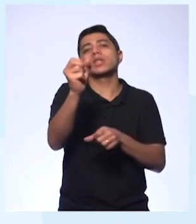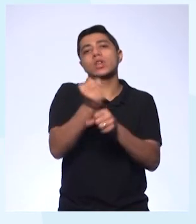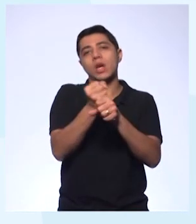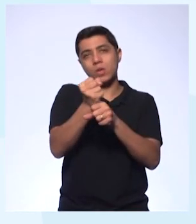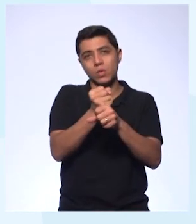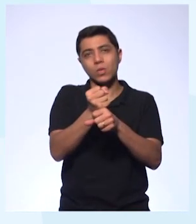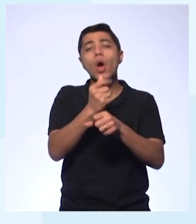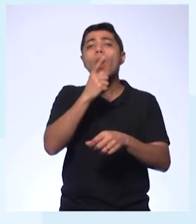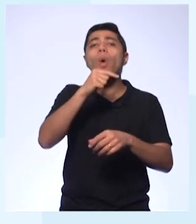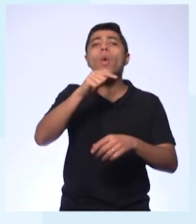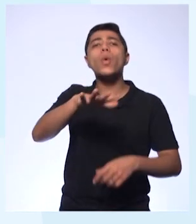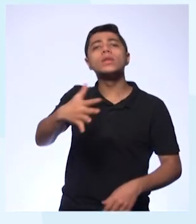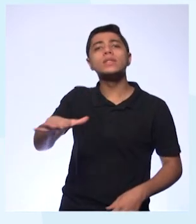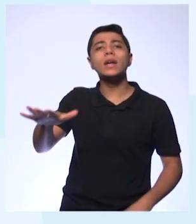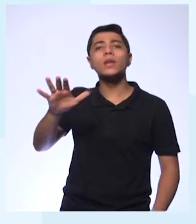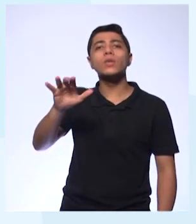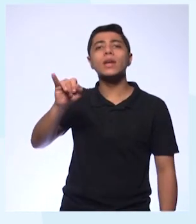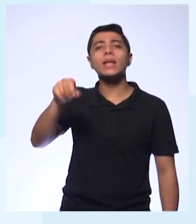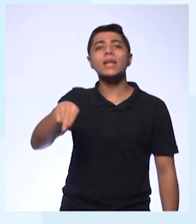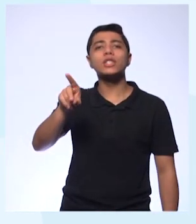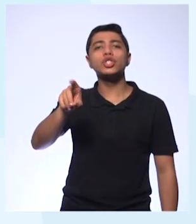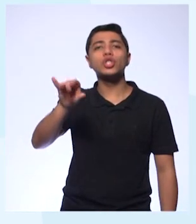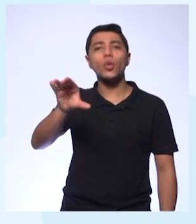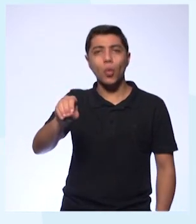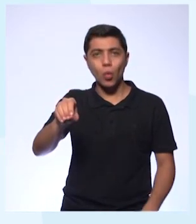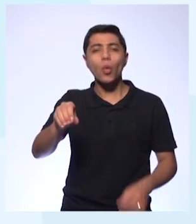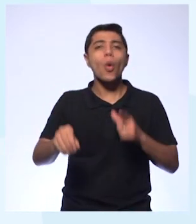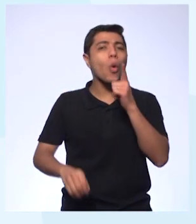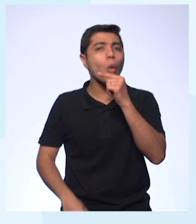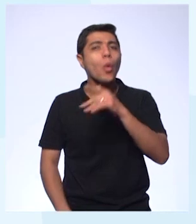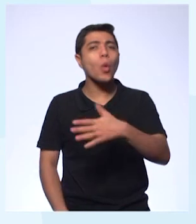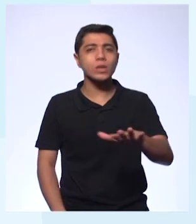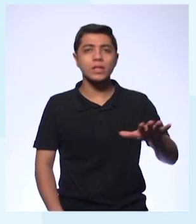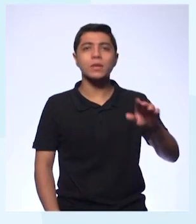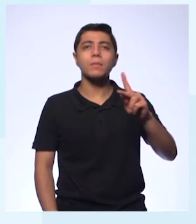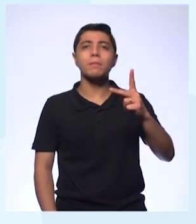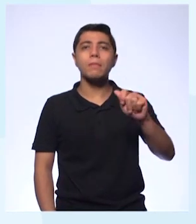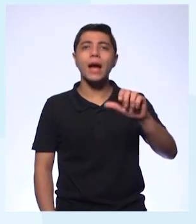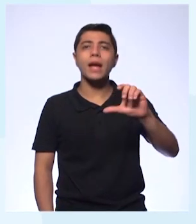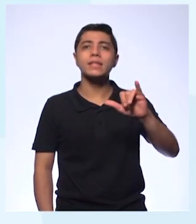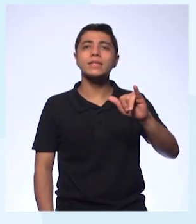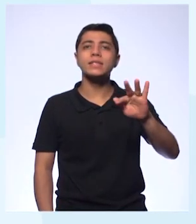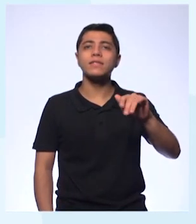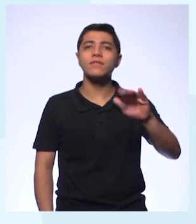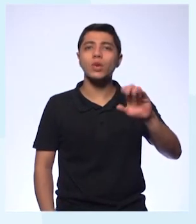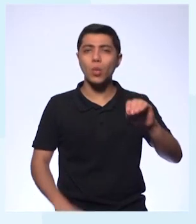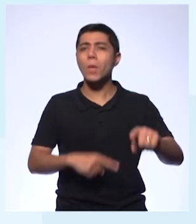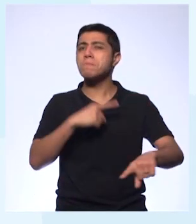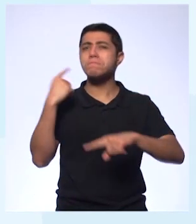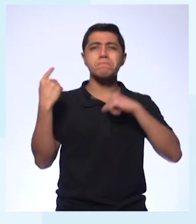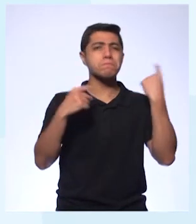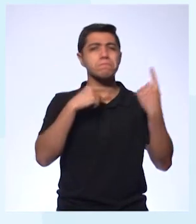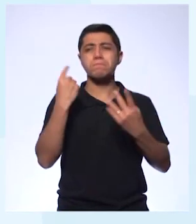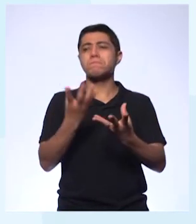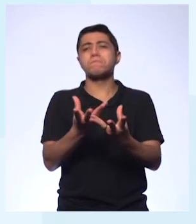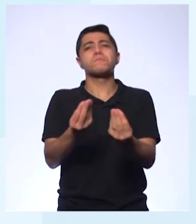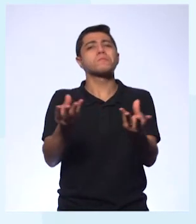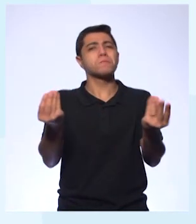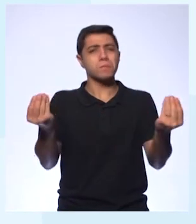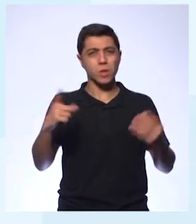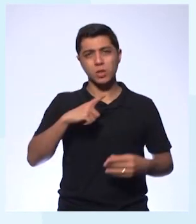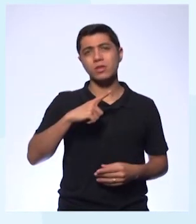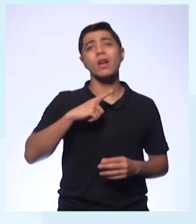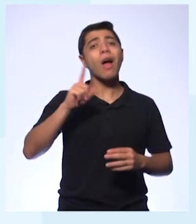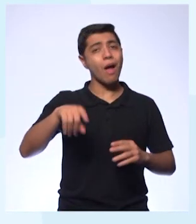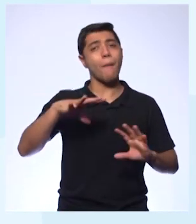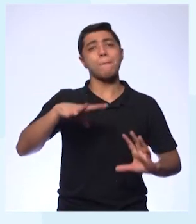e Pacífico têm mais mortes e perdas. 5 de novembro é o Dia Mundial da Conscientização sobre Tsunamis em nível